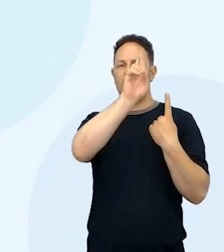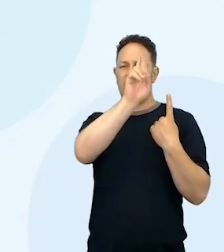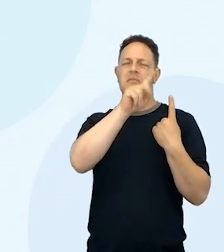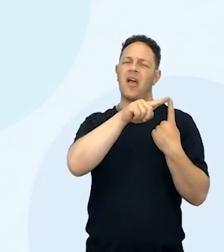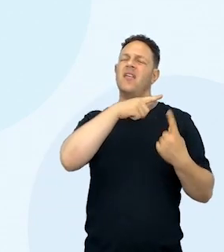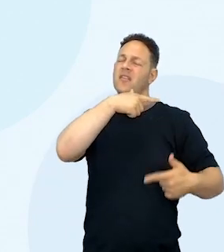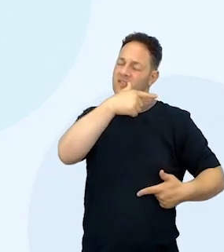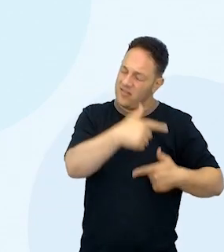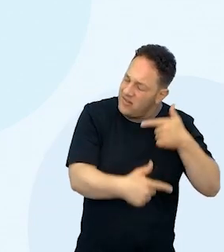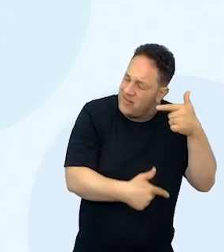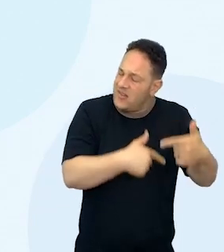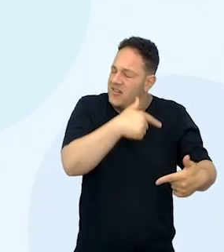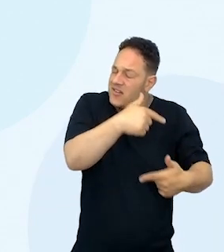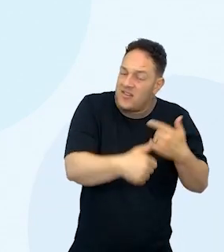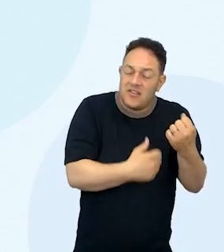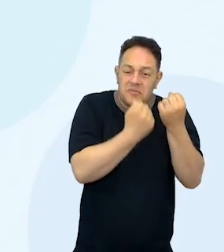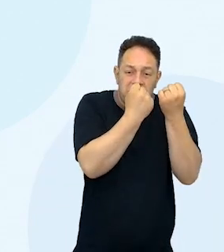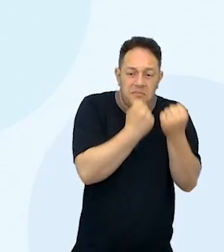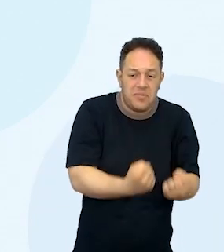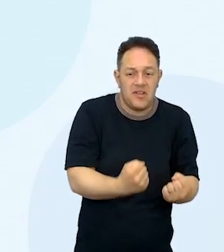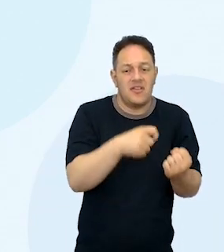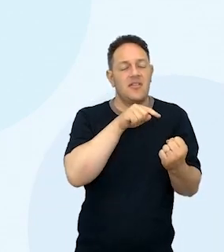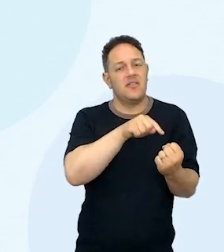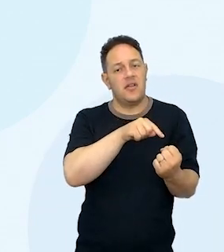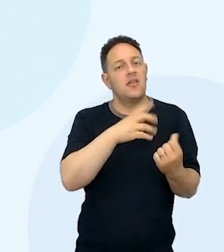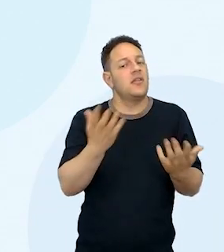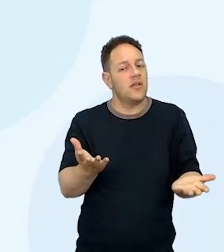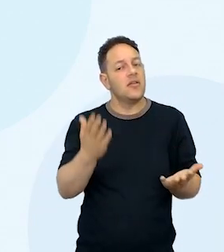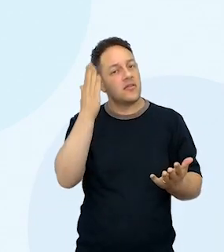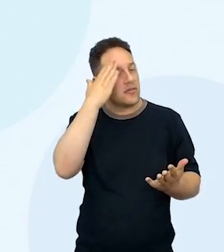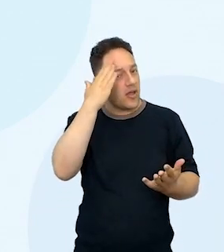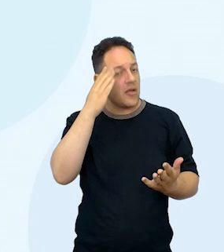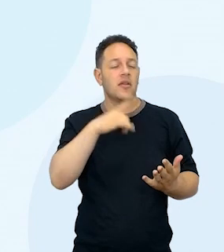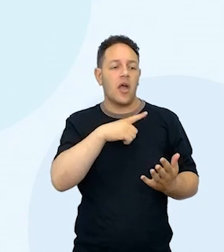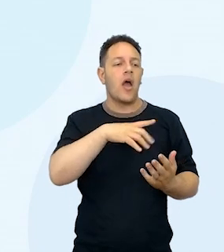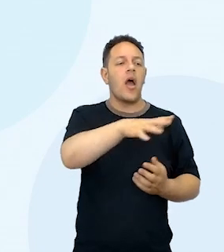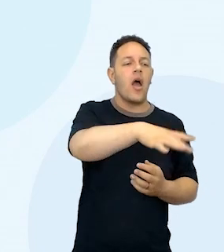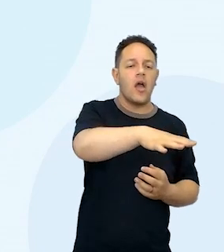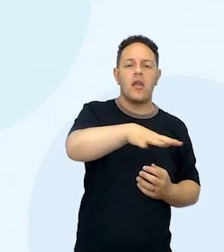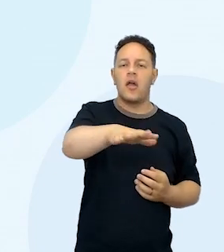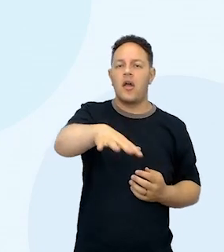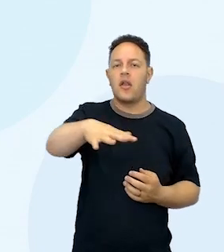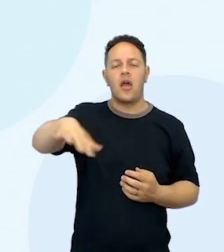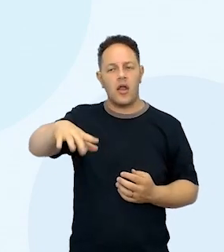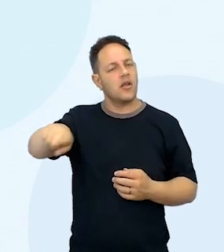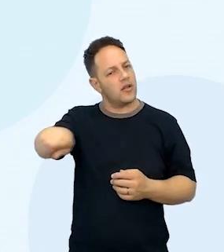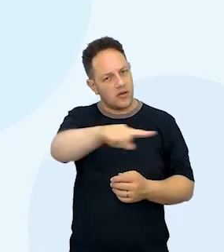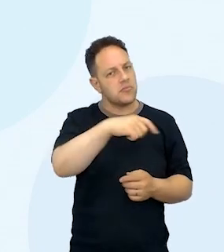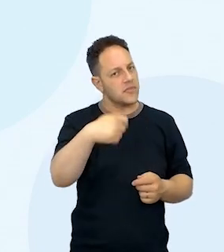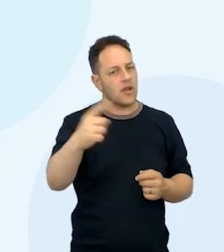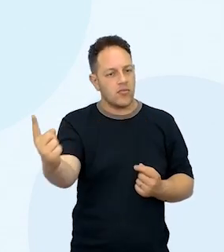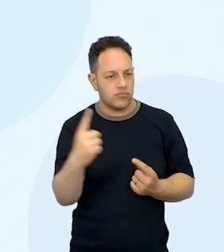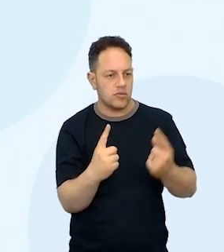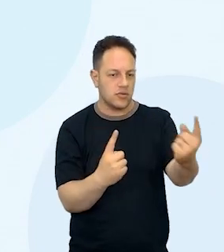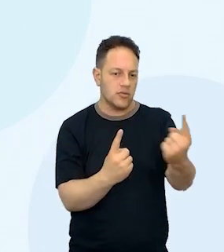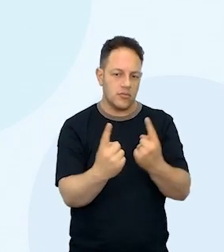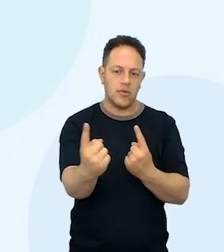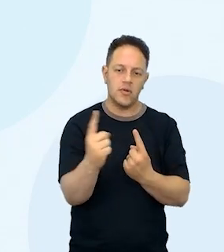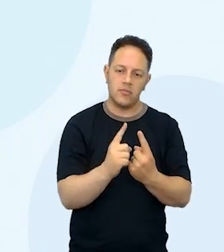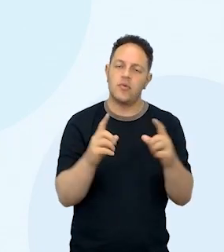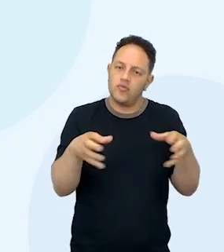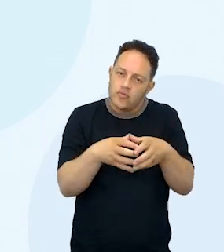muito trabalho, né, para uma pessoa só, e ainda mais se a gente considera que todas as áreas do conhecimento estão envolvidas nesse programa. Então,